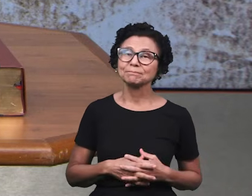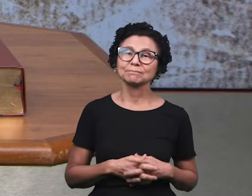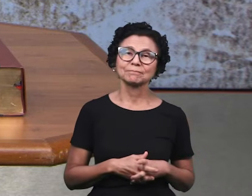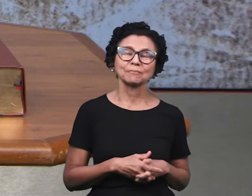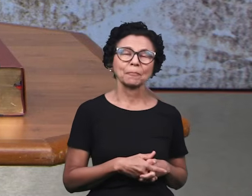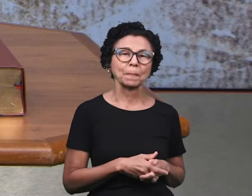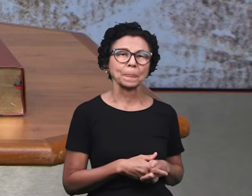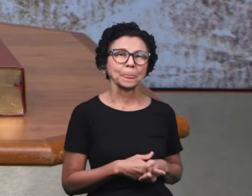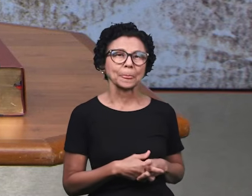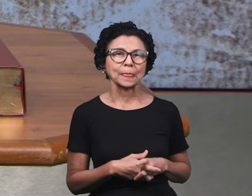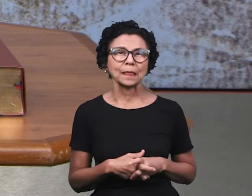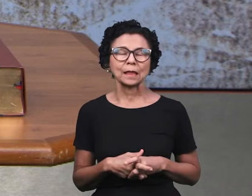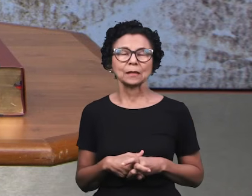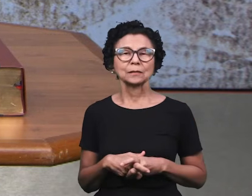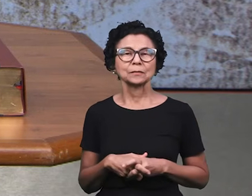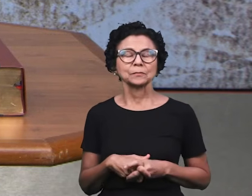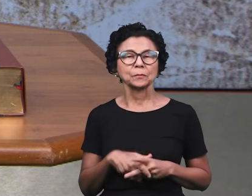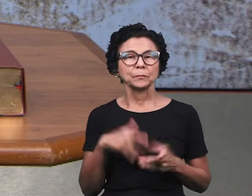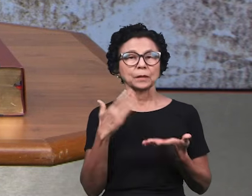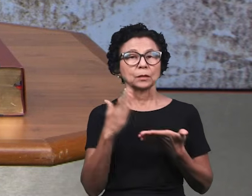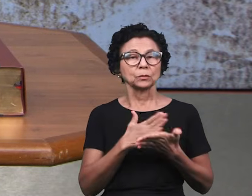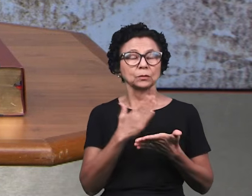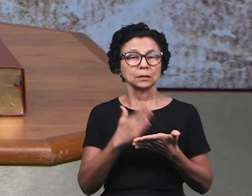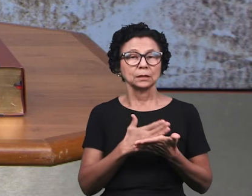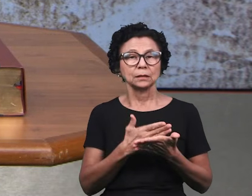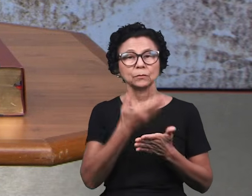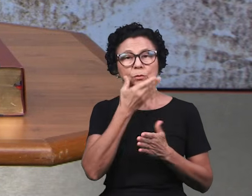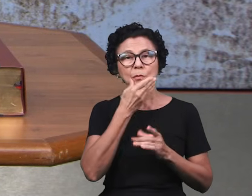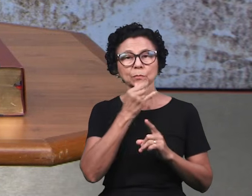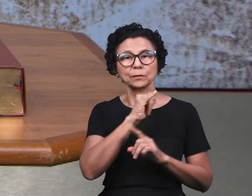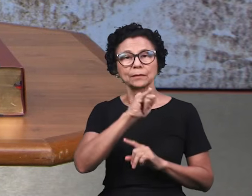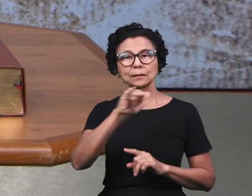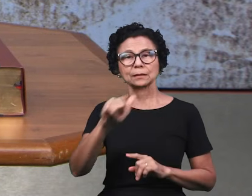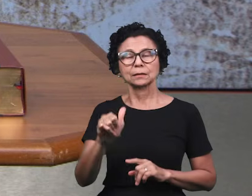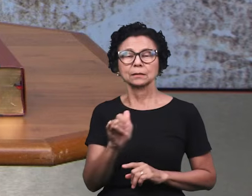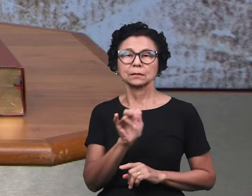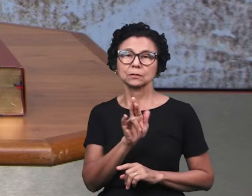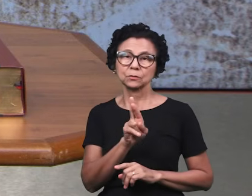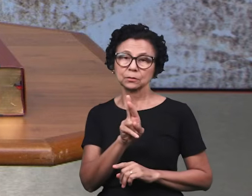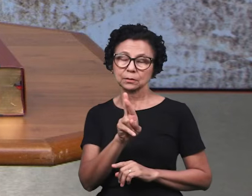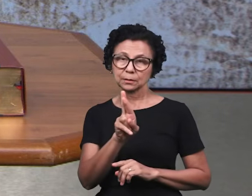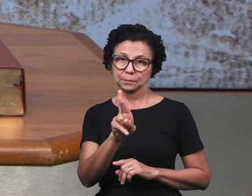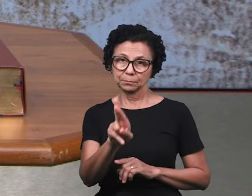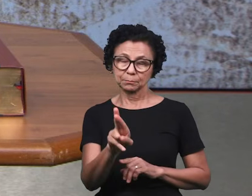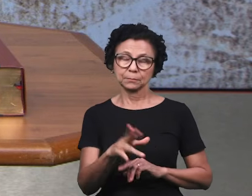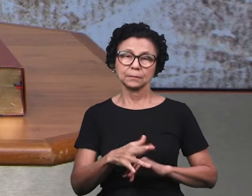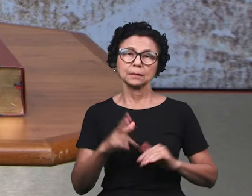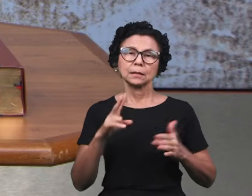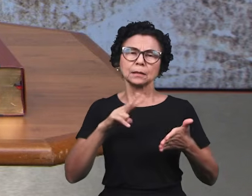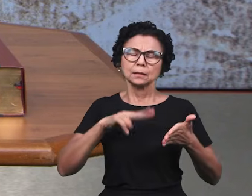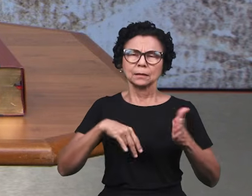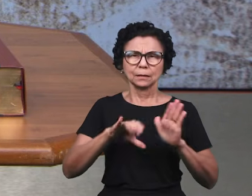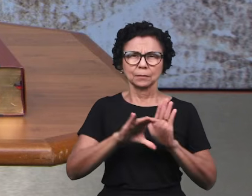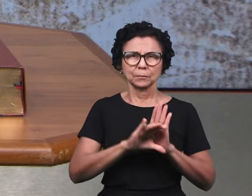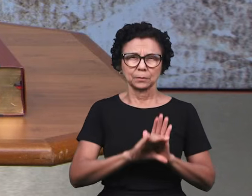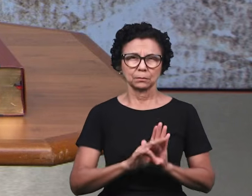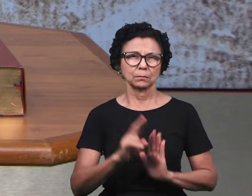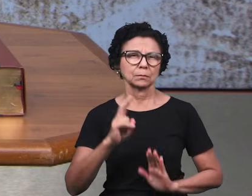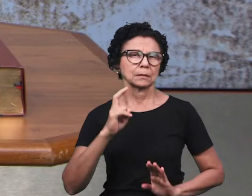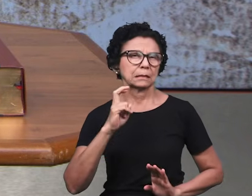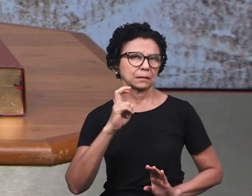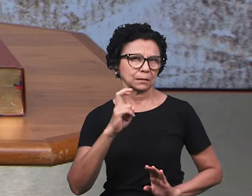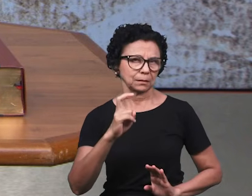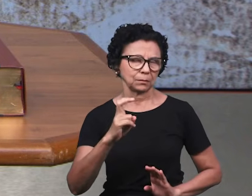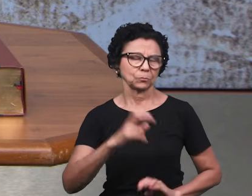leitura sequencial, nós estamos no livro do profeta Jeremias e hoje vamos ler a partir do capítulo